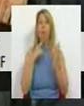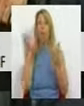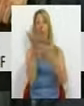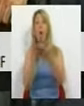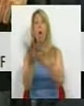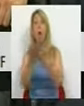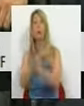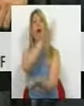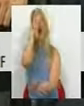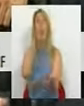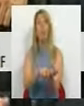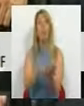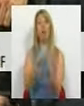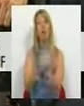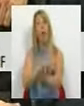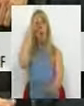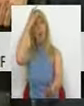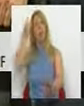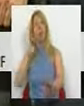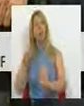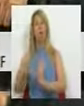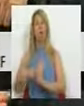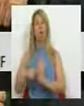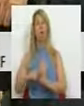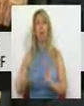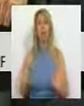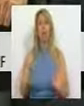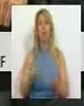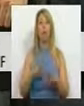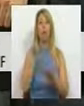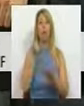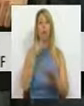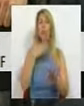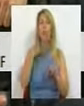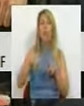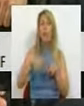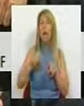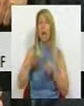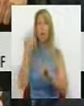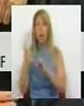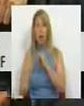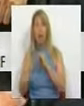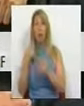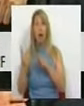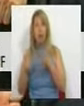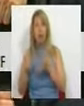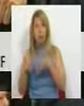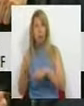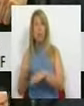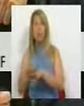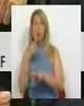pareceres desfavoráveis por parte da direção de crédito e direção de risco, nomeadamente pelo Conselho de Administração. Confirma